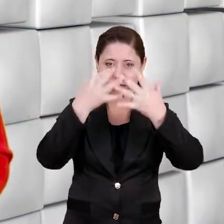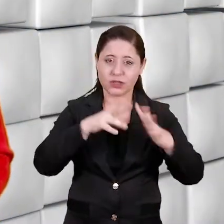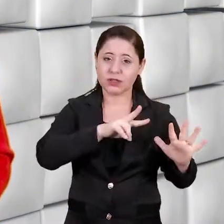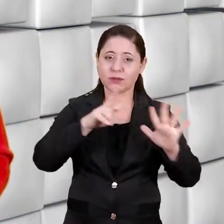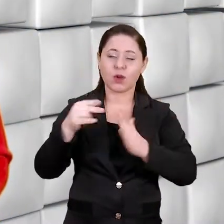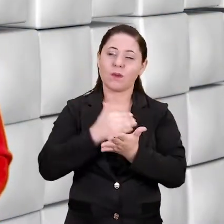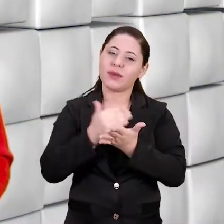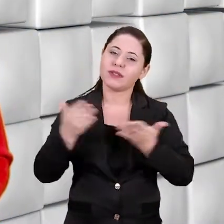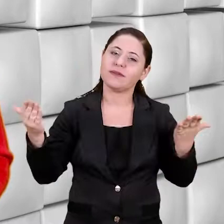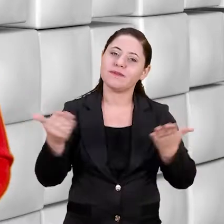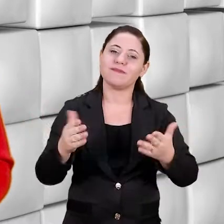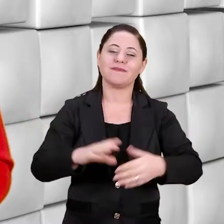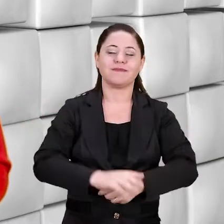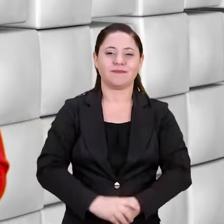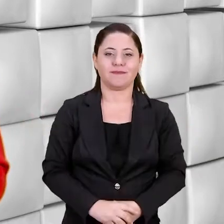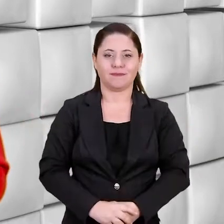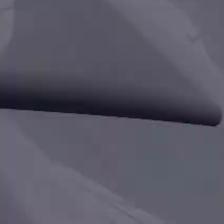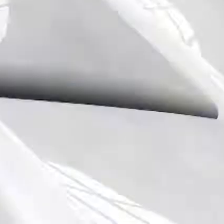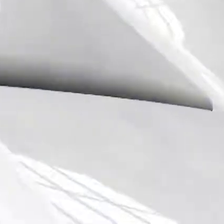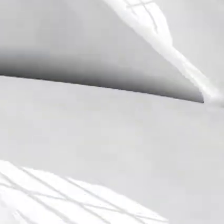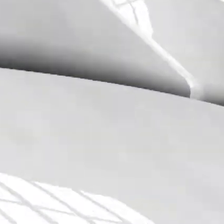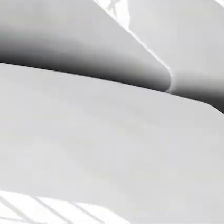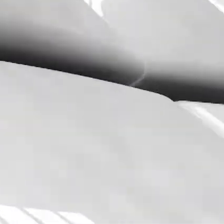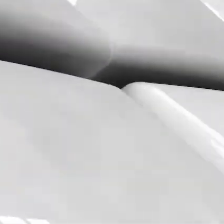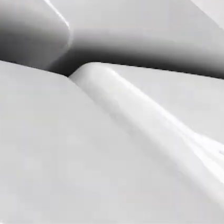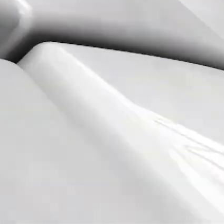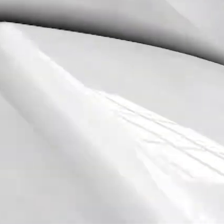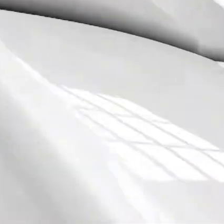da semana, começa agora.